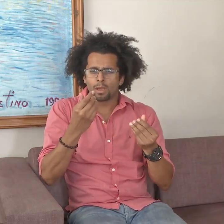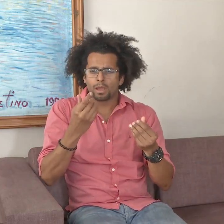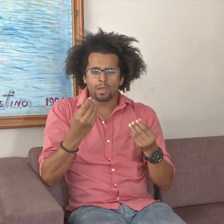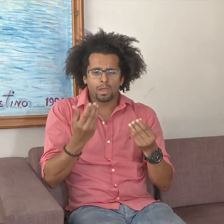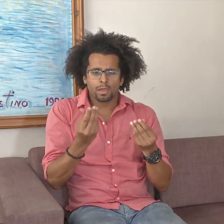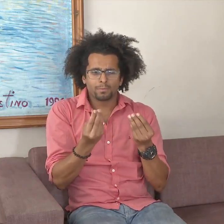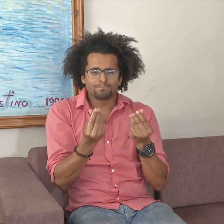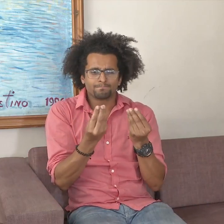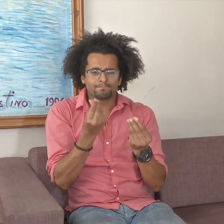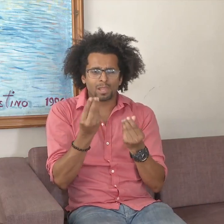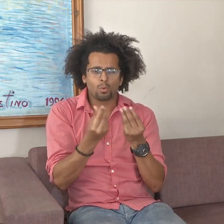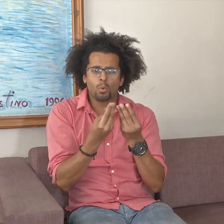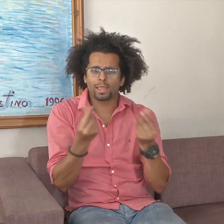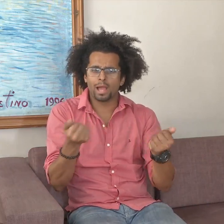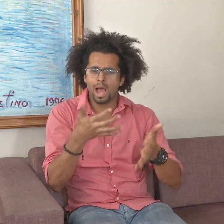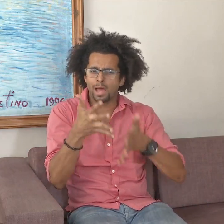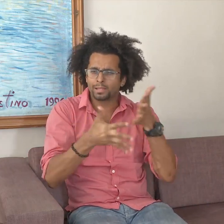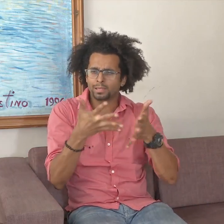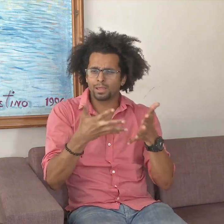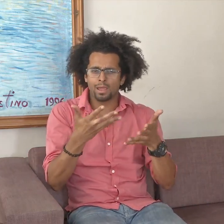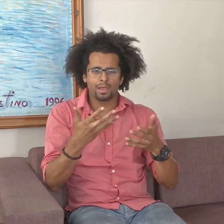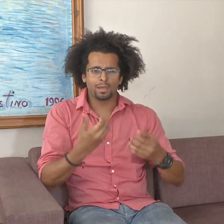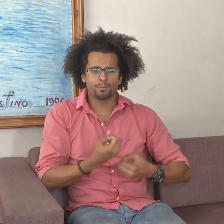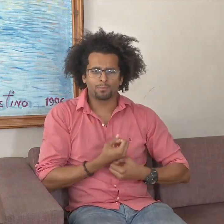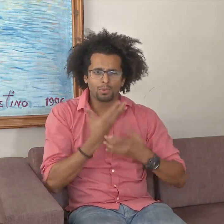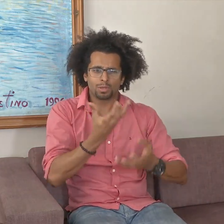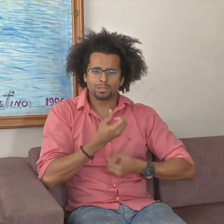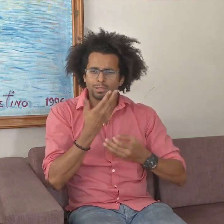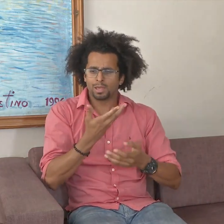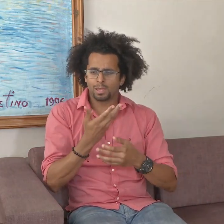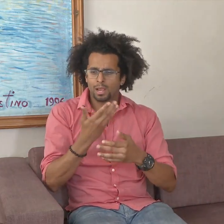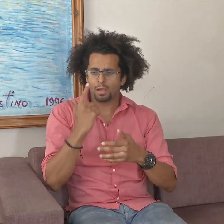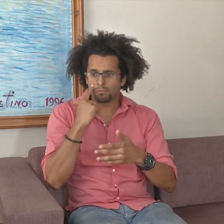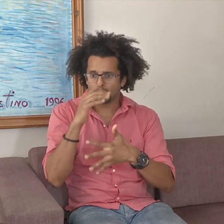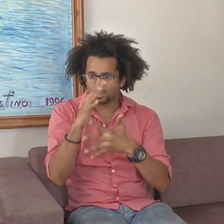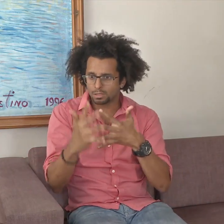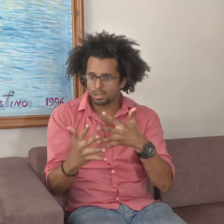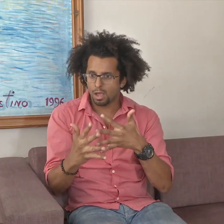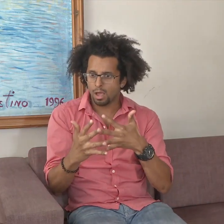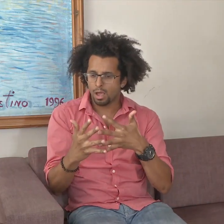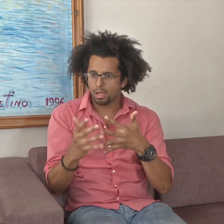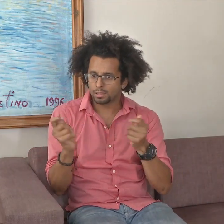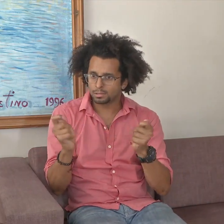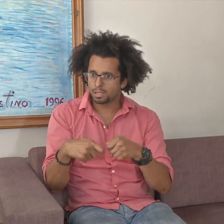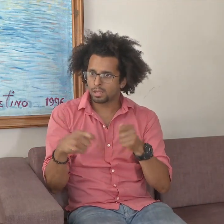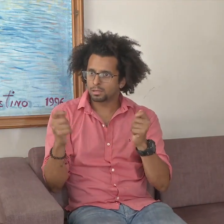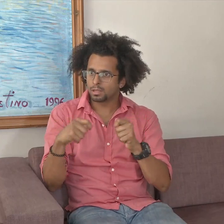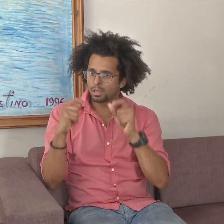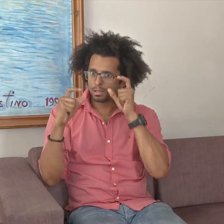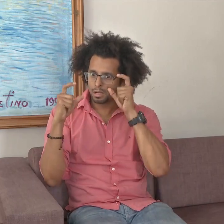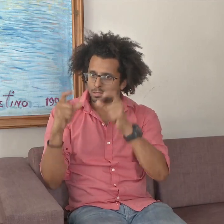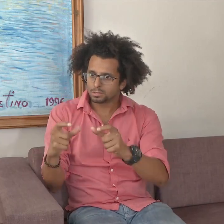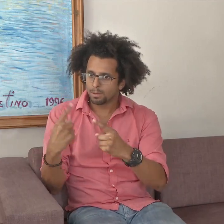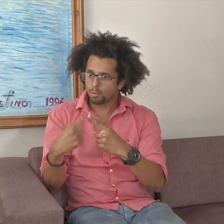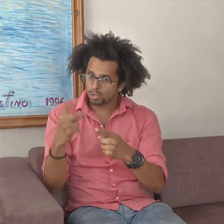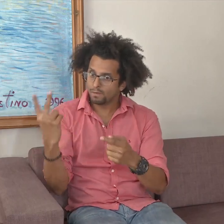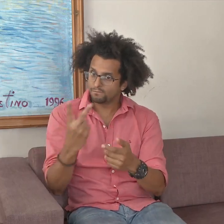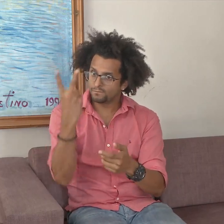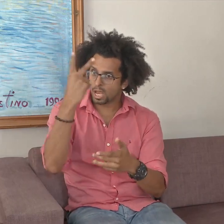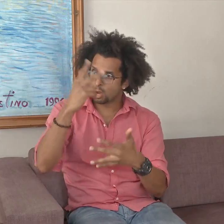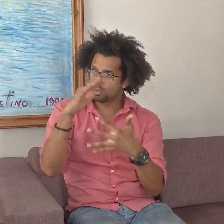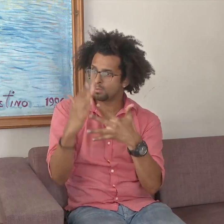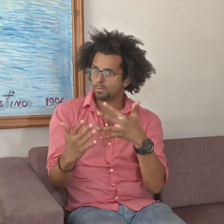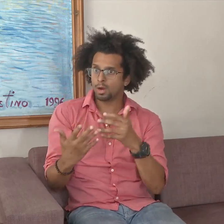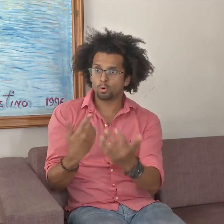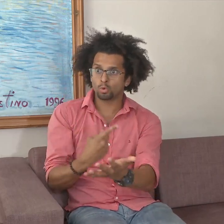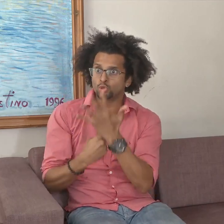dificuldades. A qualidade da Libras, a produção. Então, eu conseguia ver que a Libras ela tinha o seu valor, ela